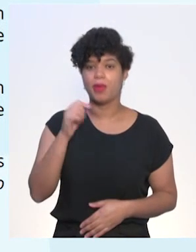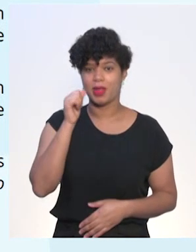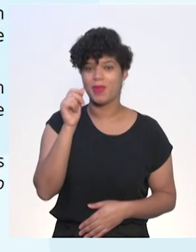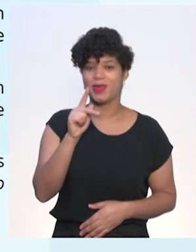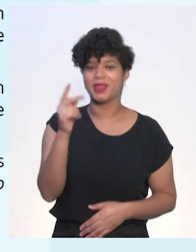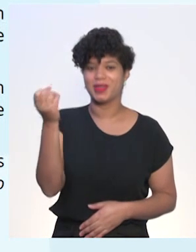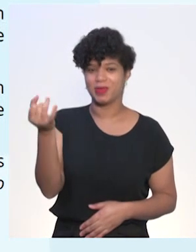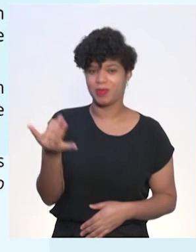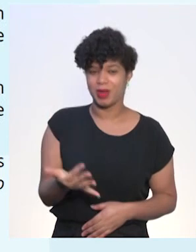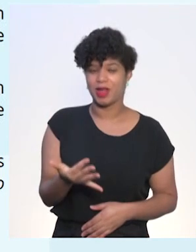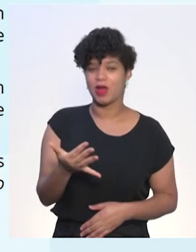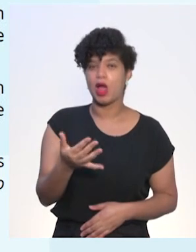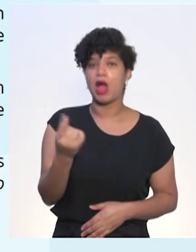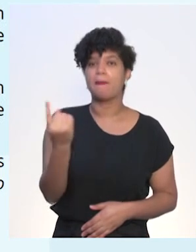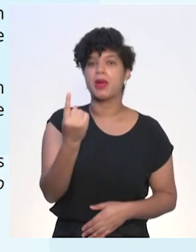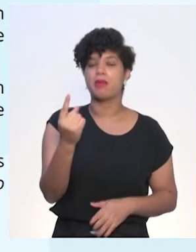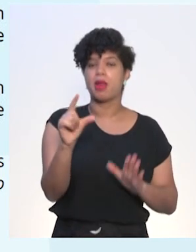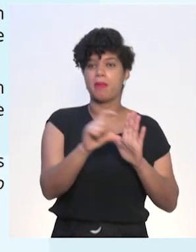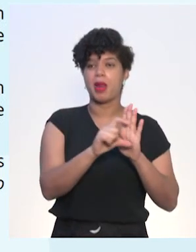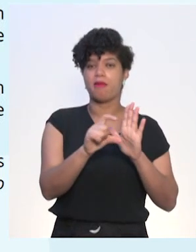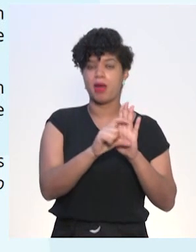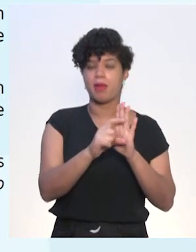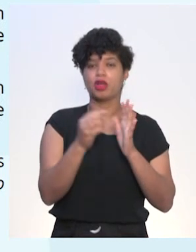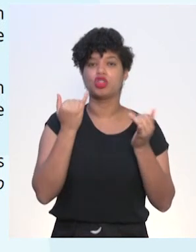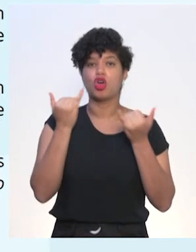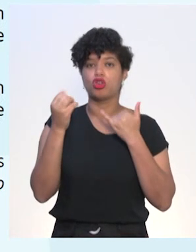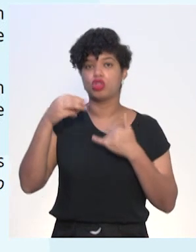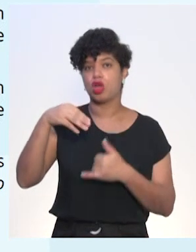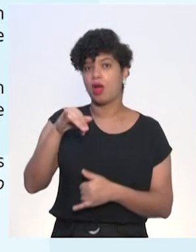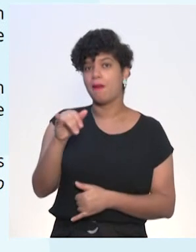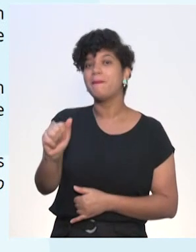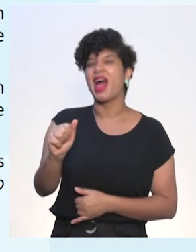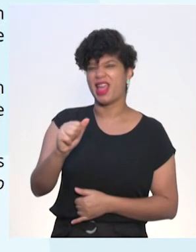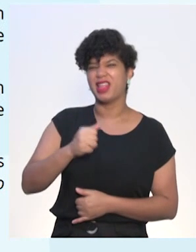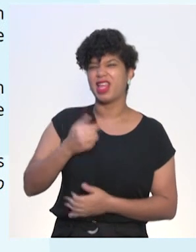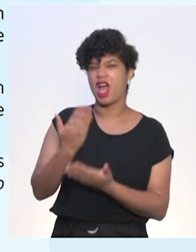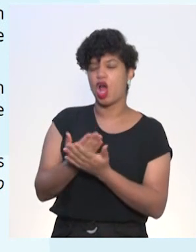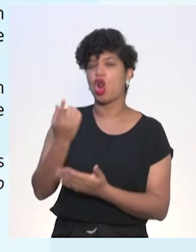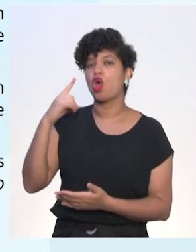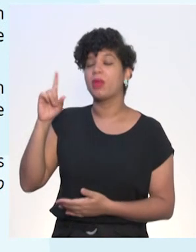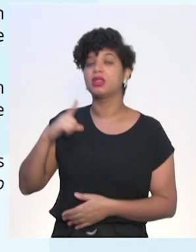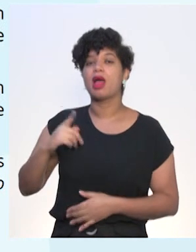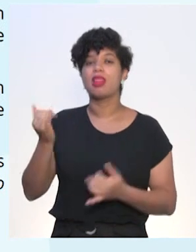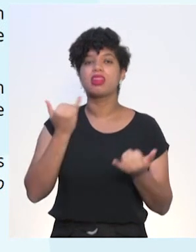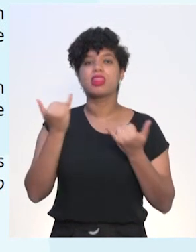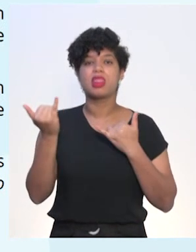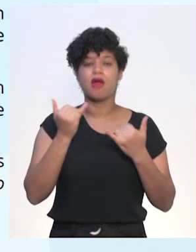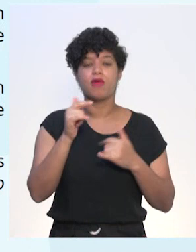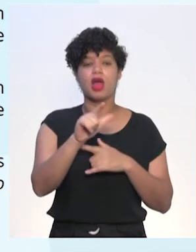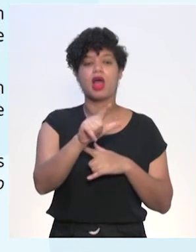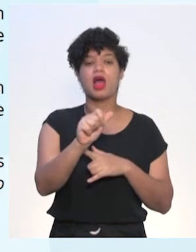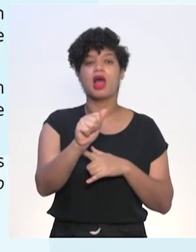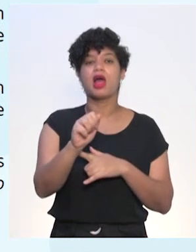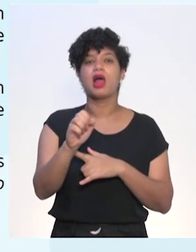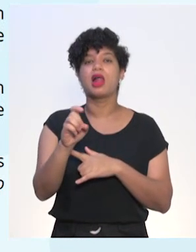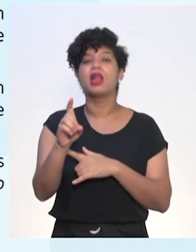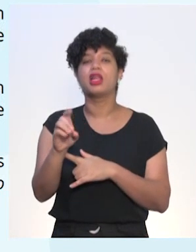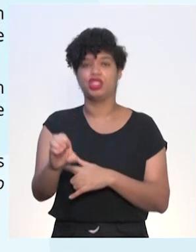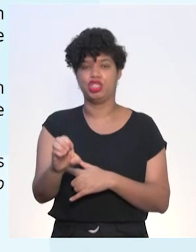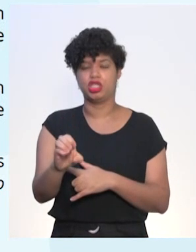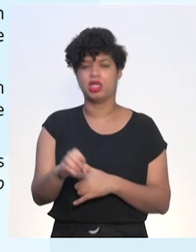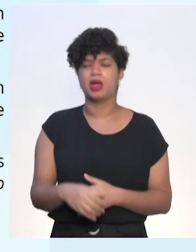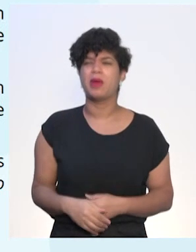contribuiu desvendar o primeiro parágrafo lado a notícia sobre a Maia já trazia as informações né era o Lídia aquele lá